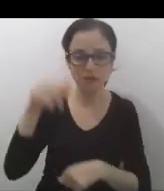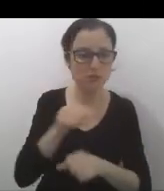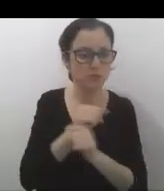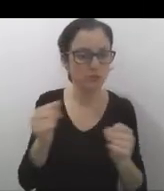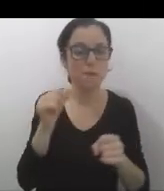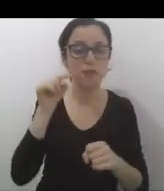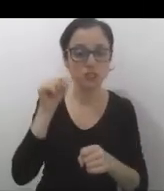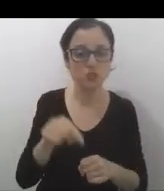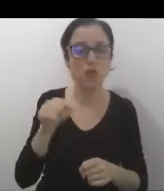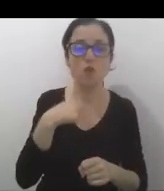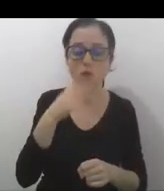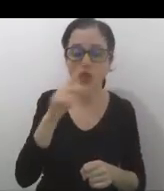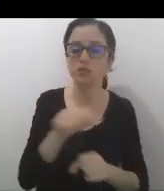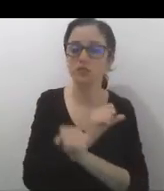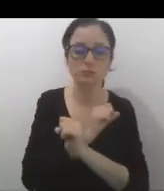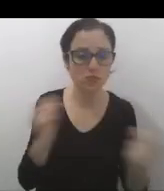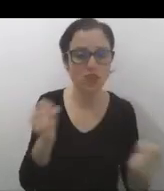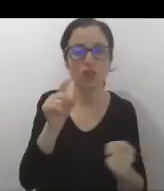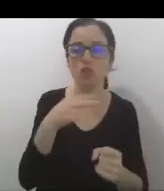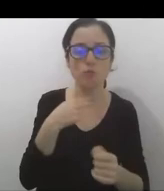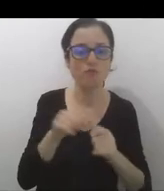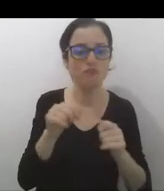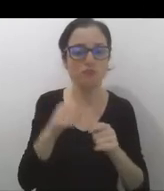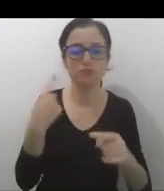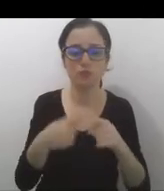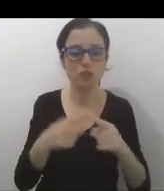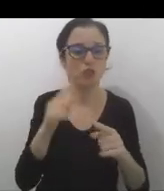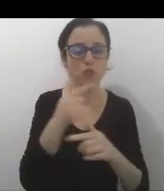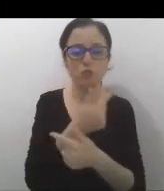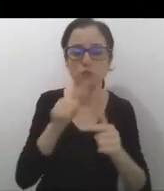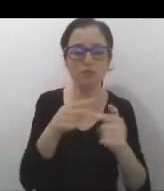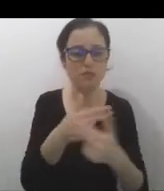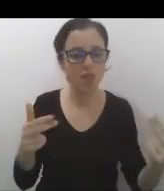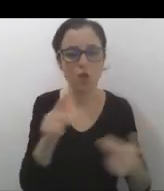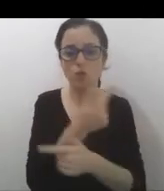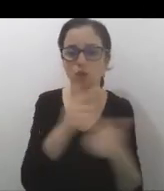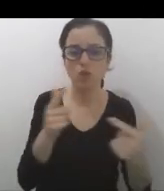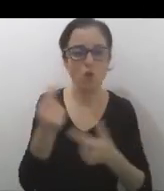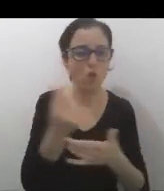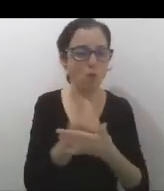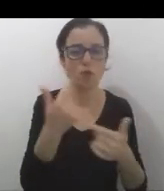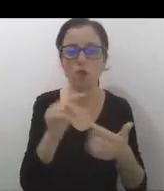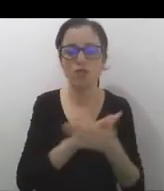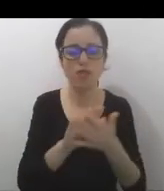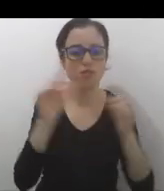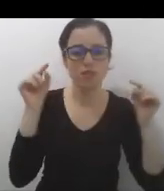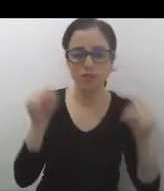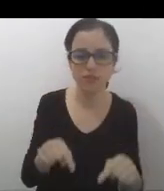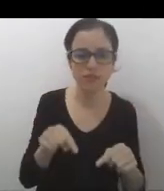consumidor, você não tem nada aqui. Então, como é que você vai fazer um design estrangeiro no Brasil? Não vai, é impossível você fazer. Você pode até